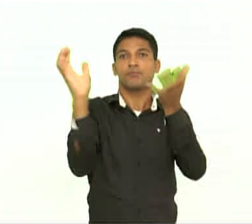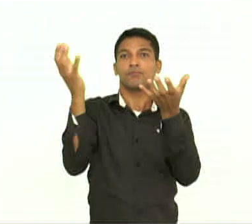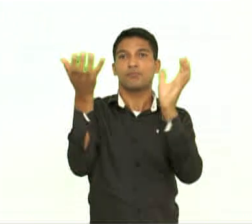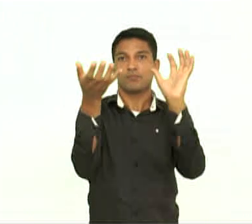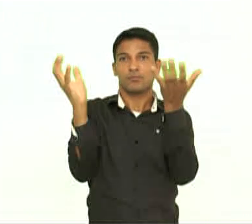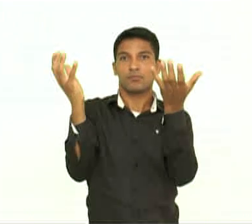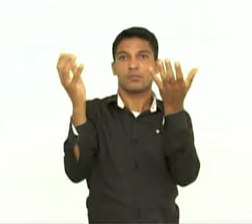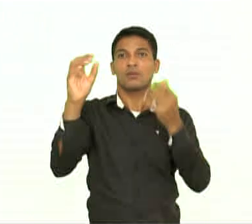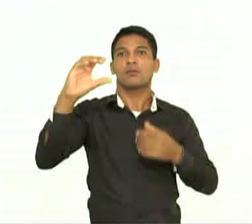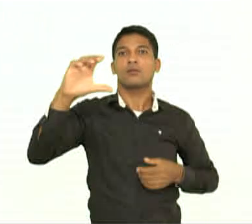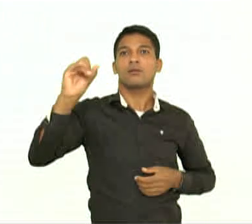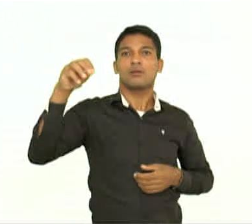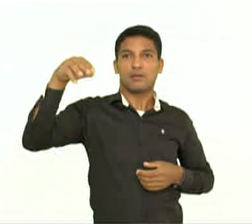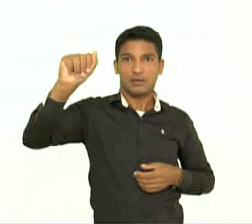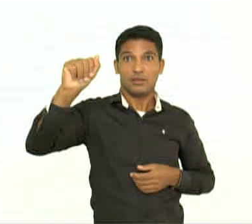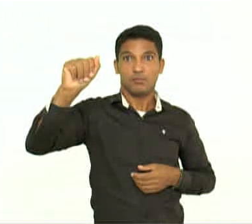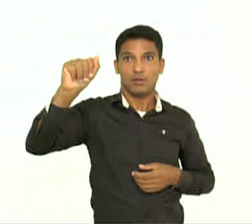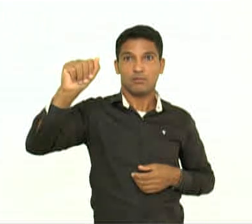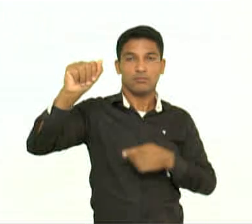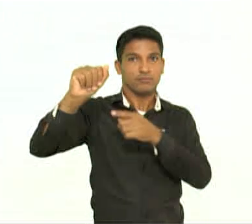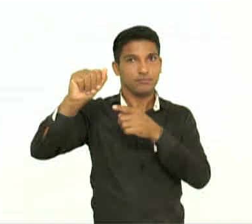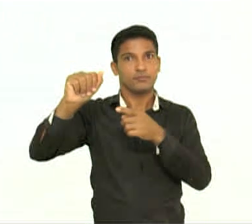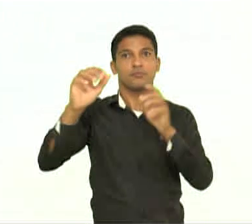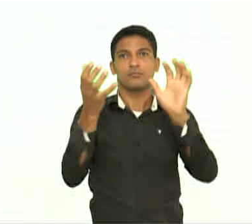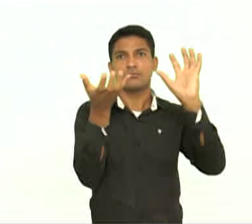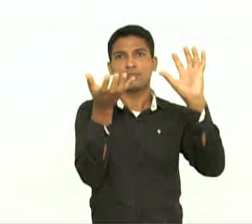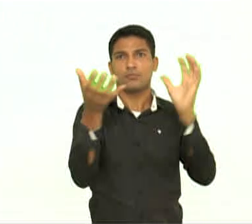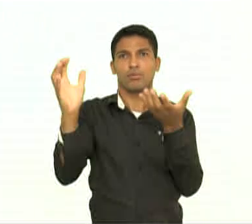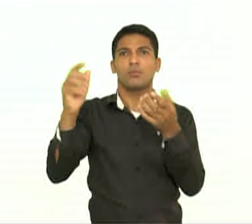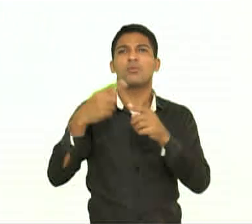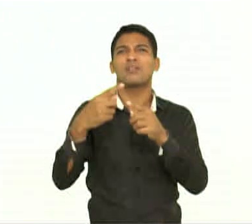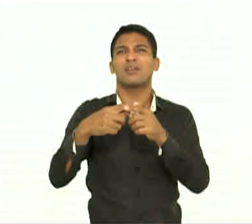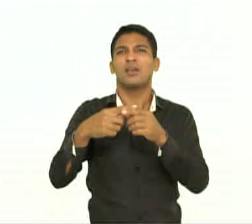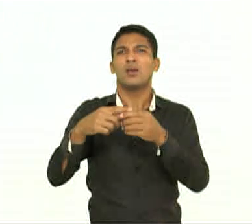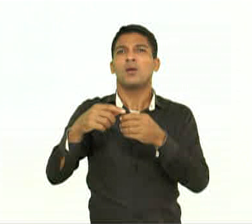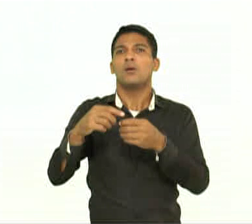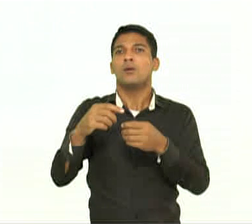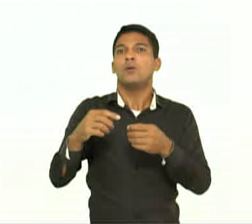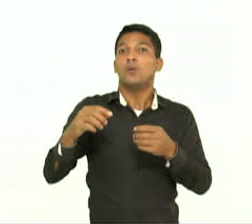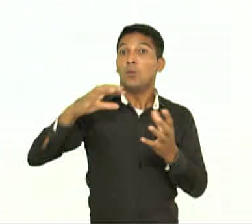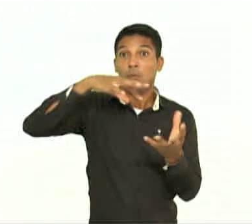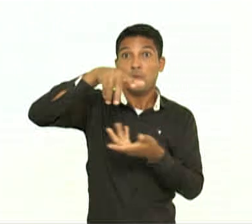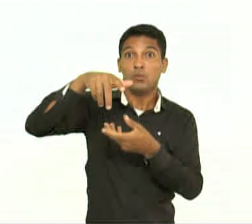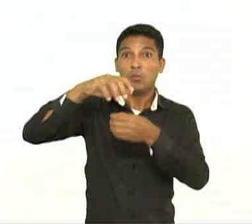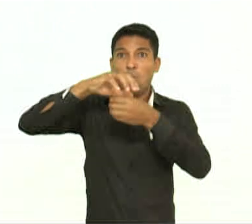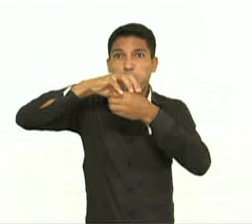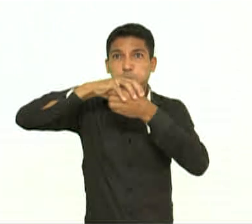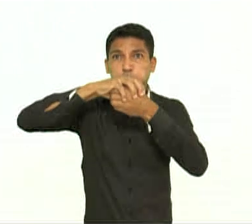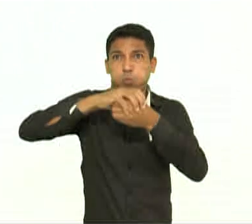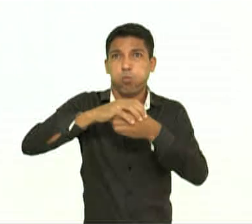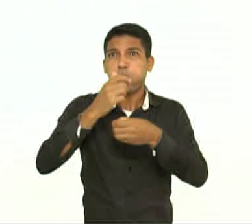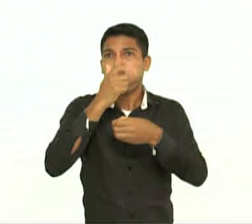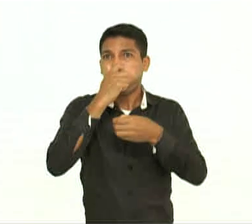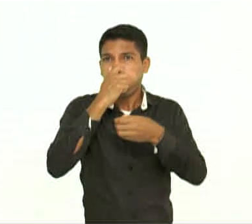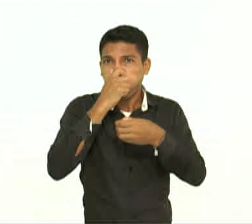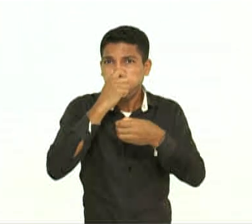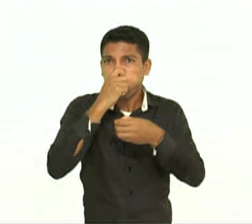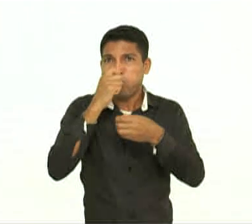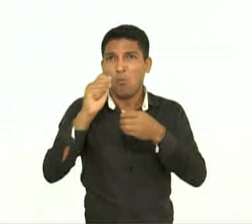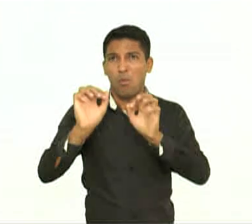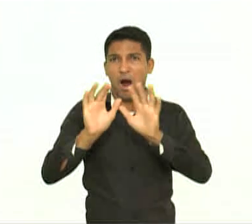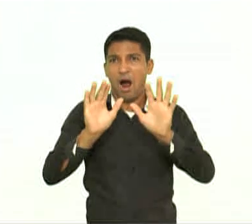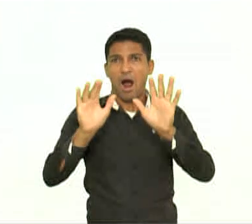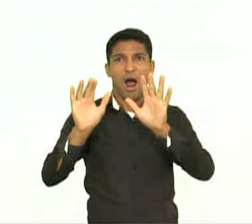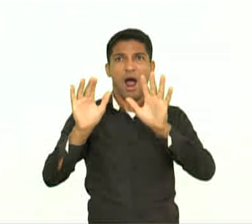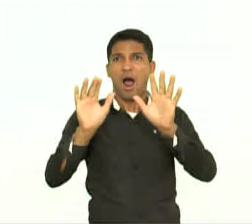global, também é outro tema para a gente. E isso tem mobilizado debates, e aí com propostas de metas para minimizar